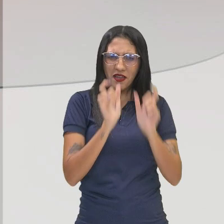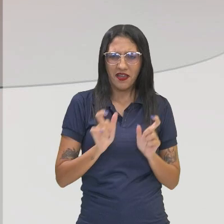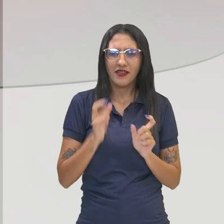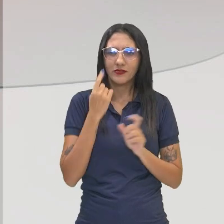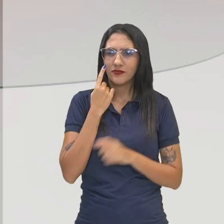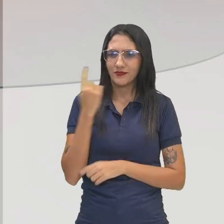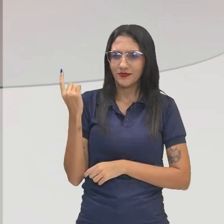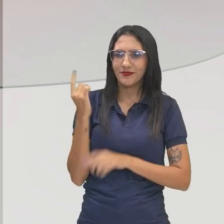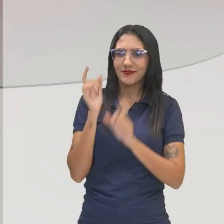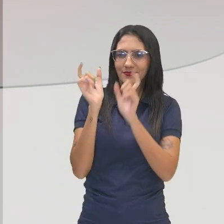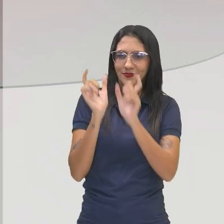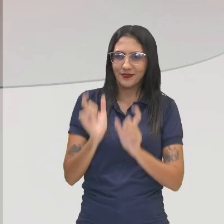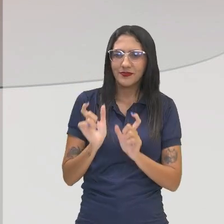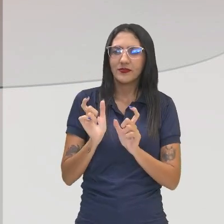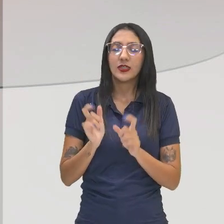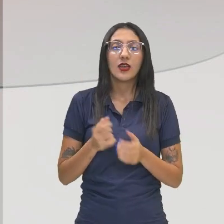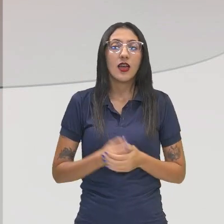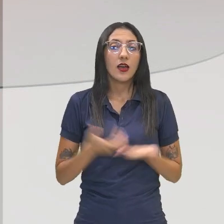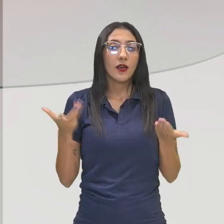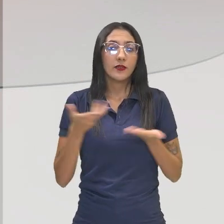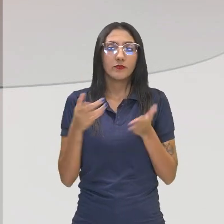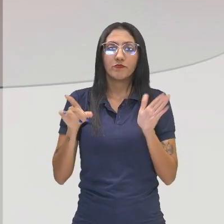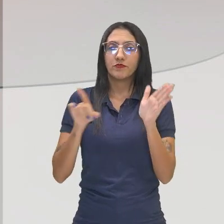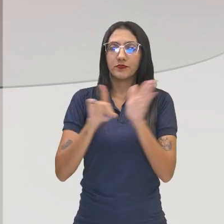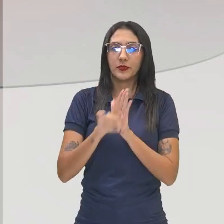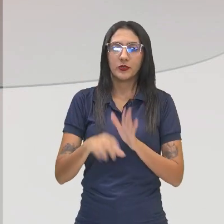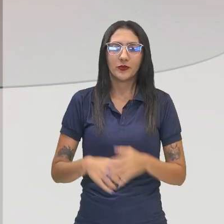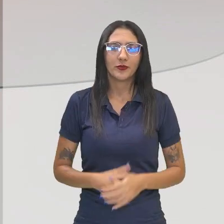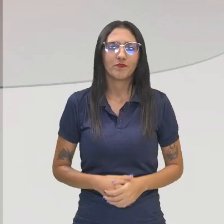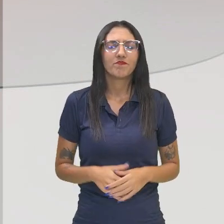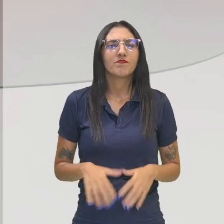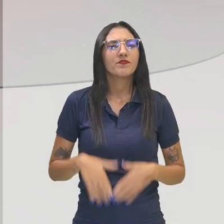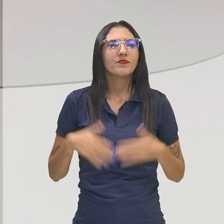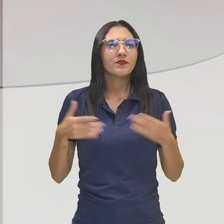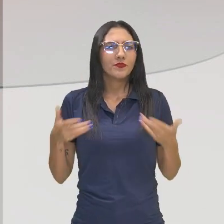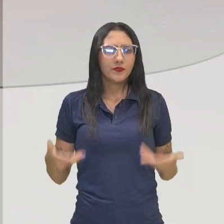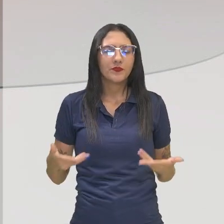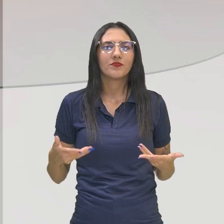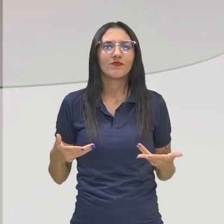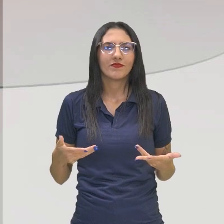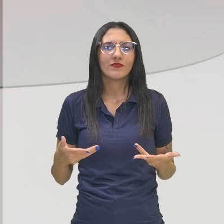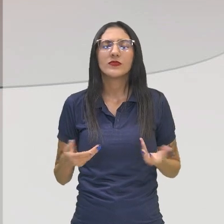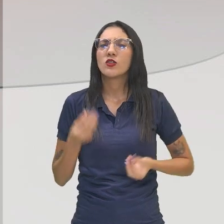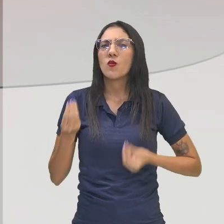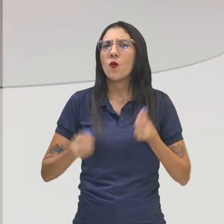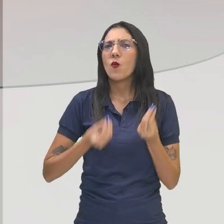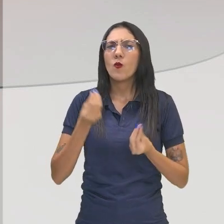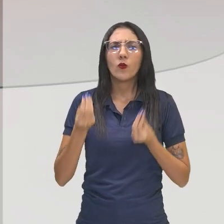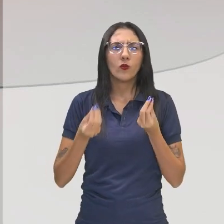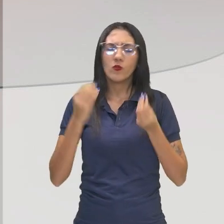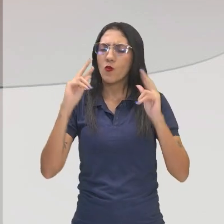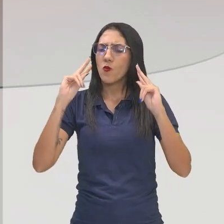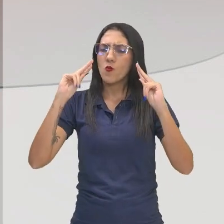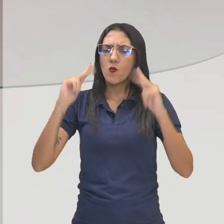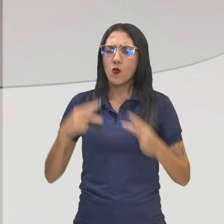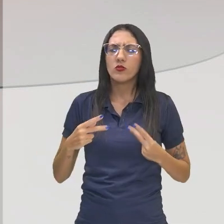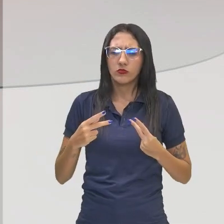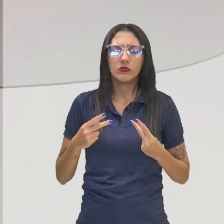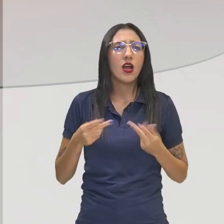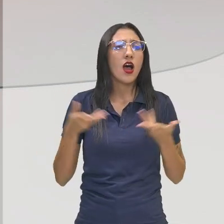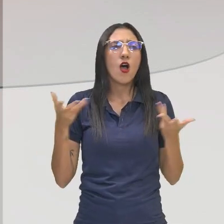quadro, vem uma pergunta. Afinal de contas, como o homem passou a medir o